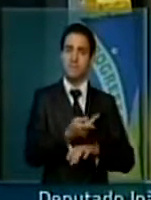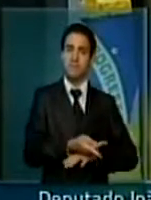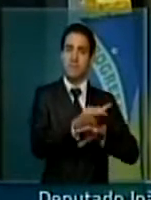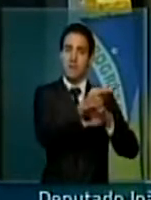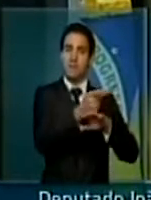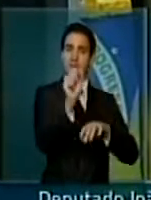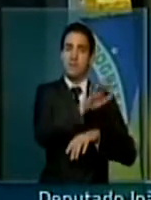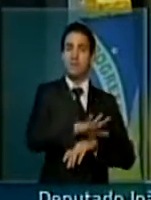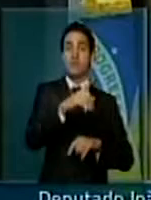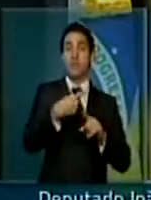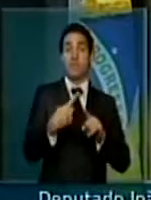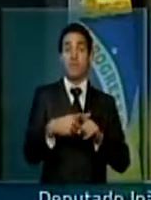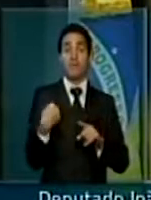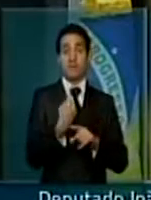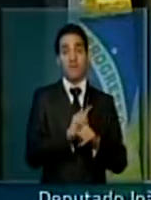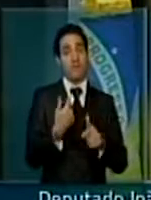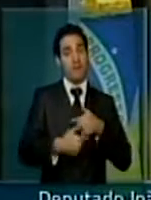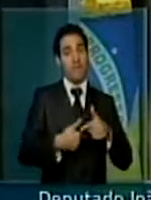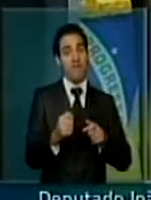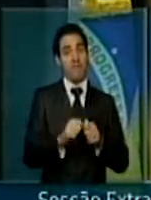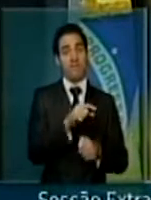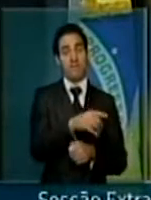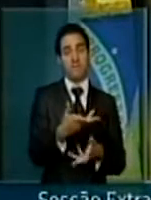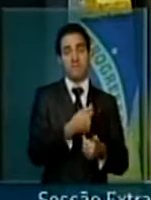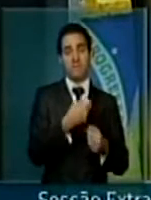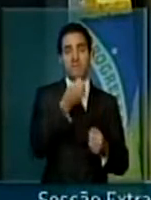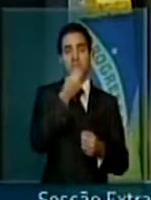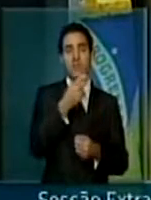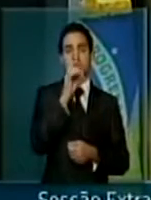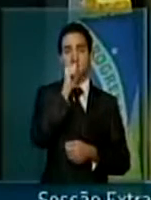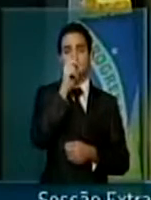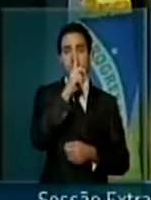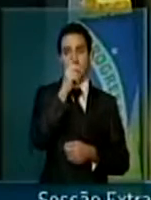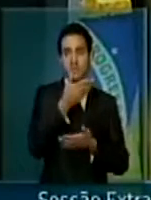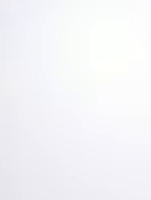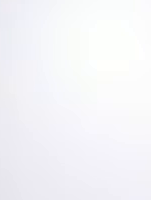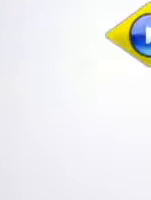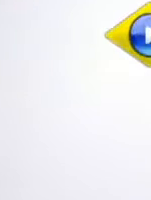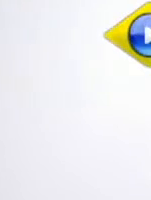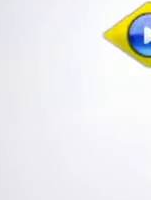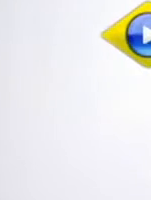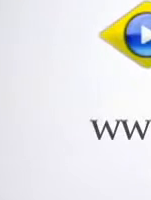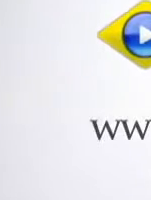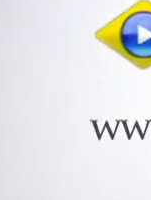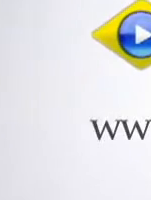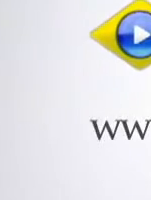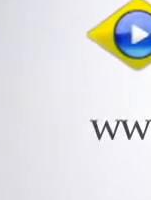trabalho que nós fizemos. Um bom dia e muito obrigado, um bom final de semana a todos e todas.